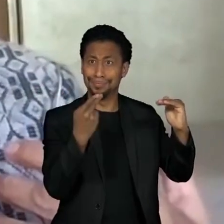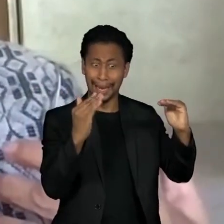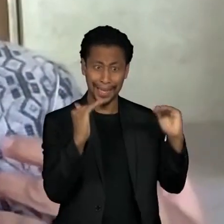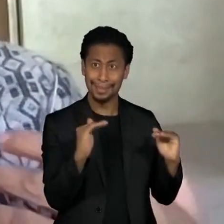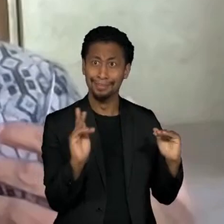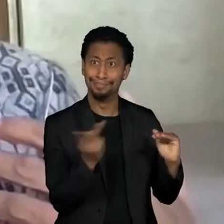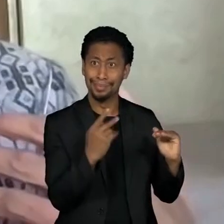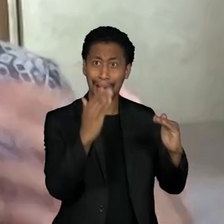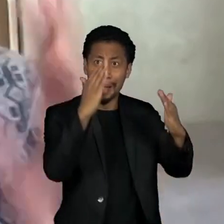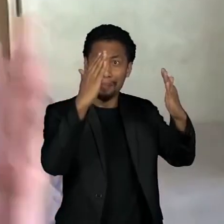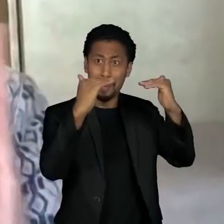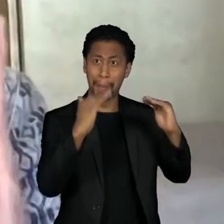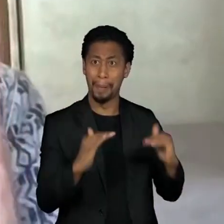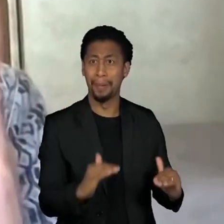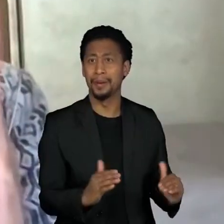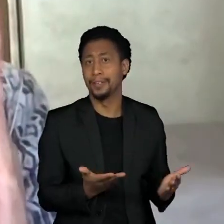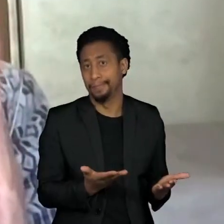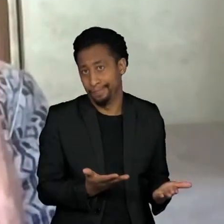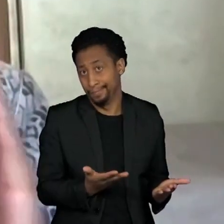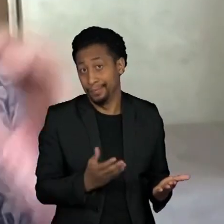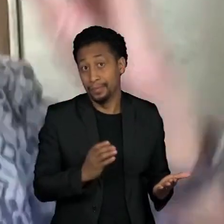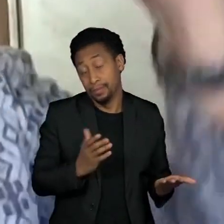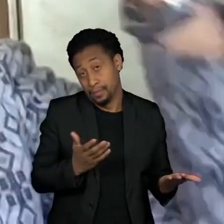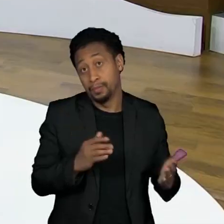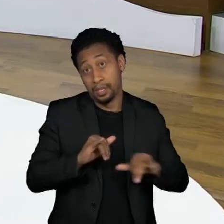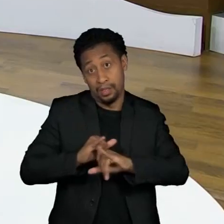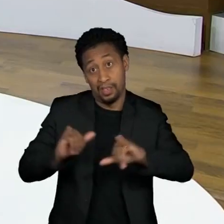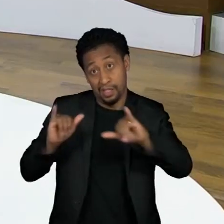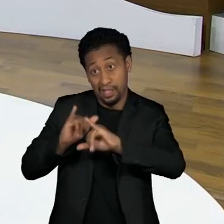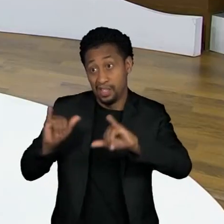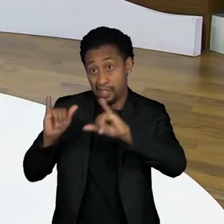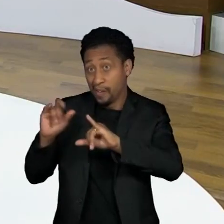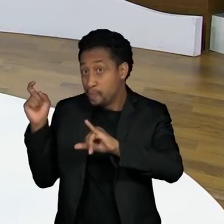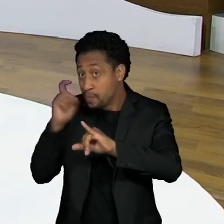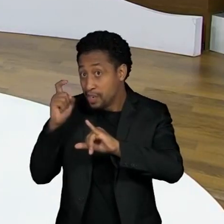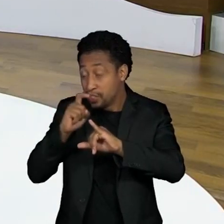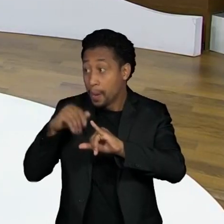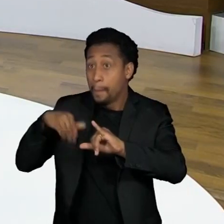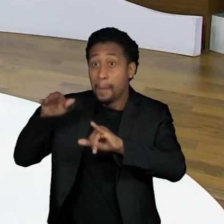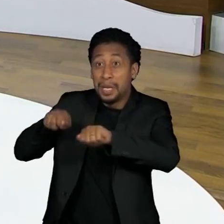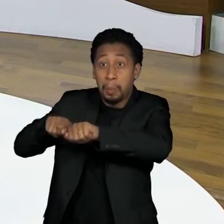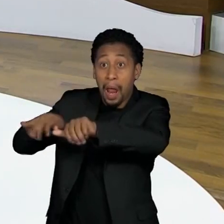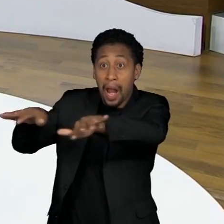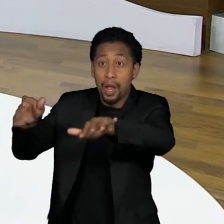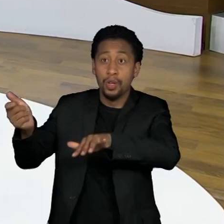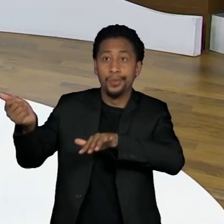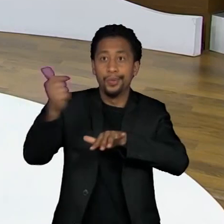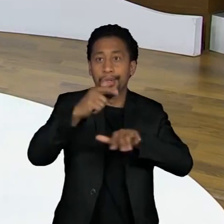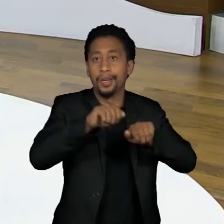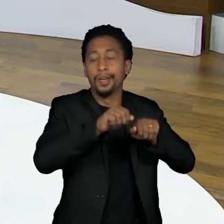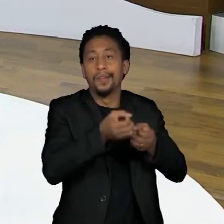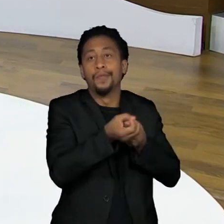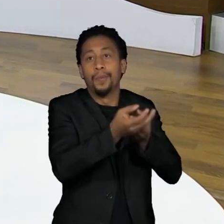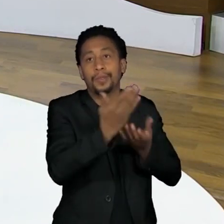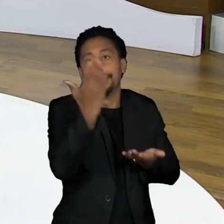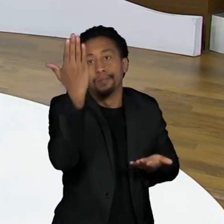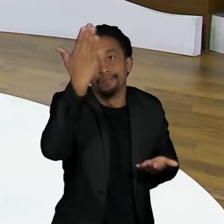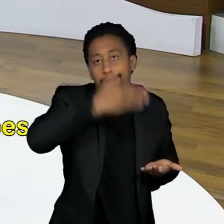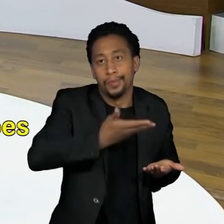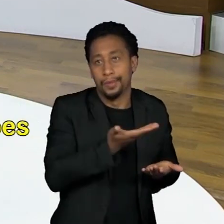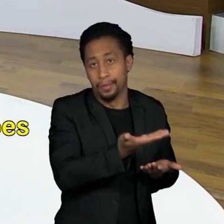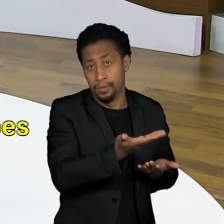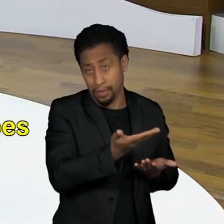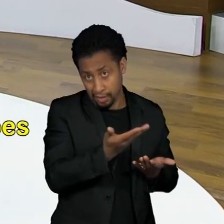que falhas. Que é o fundamental problema. Se você fixe o problema, a lot of these cascading falhas,